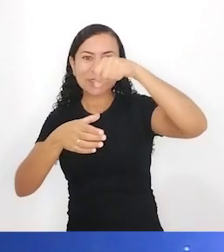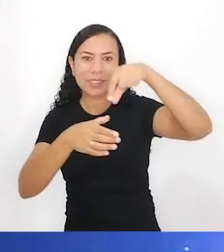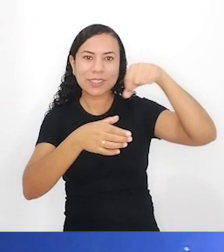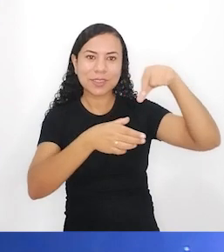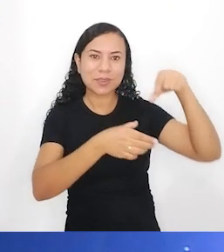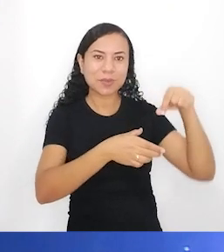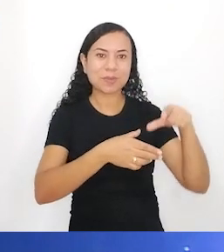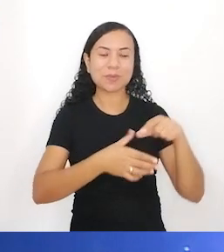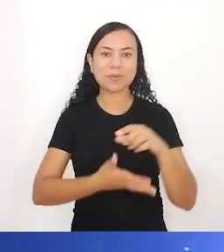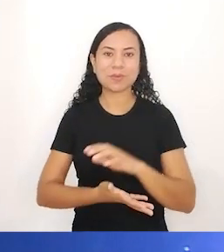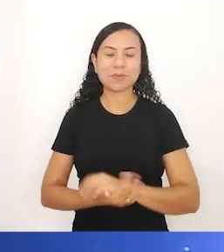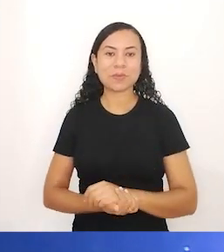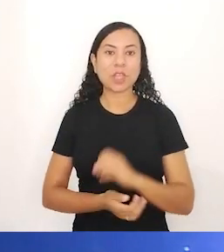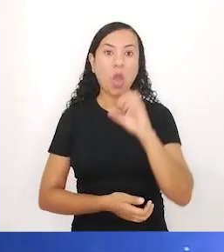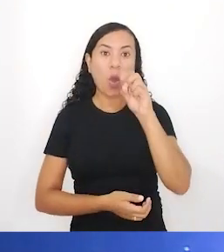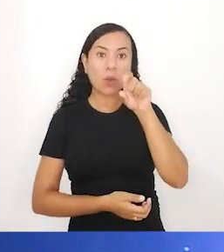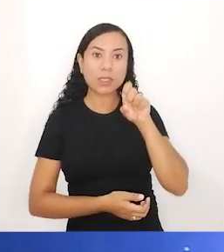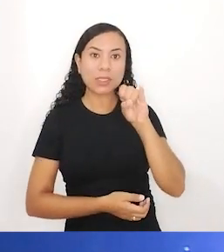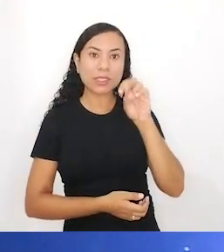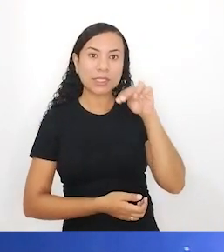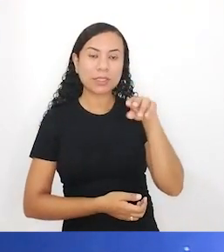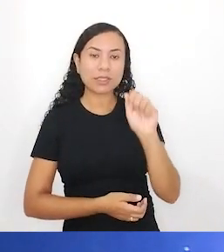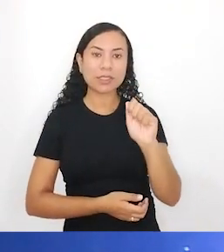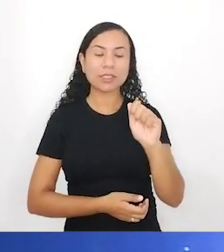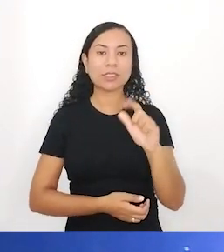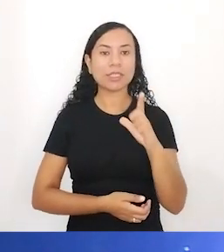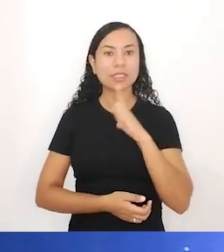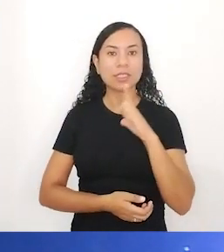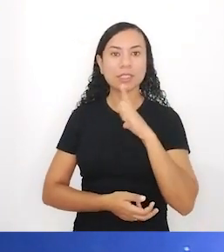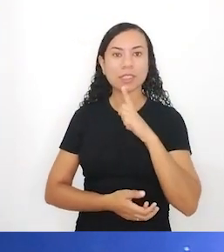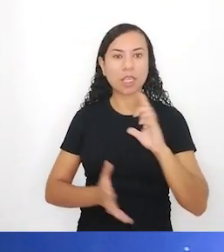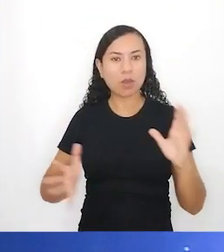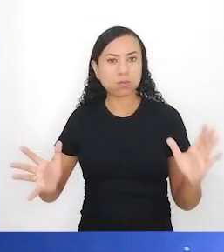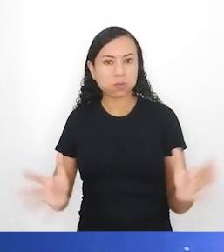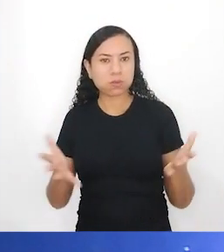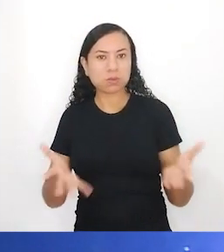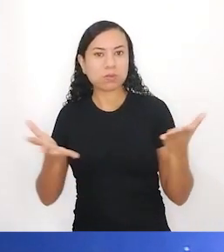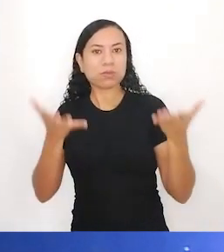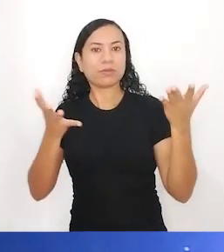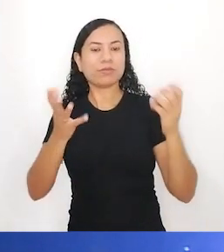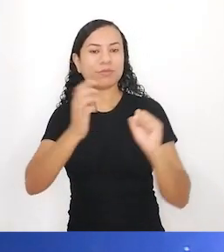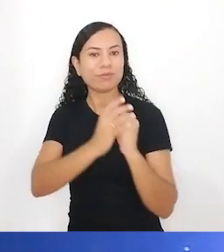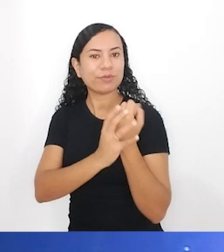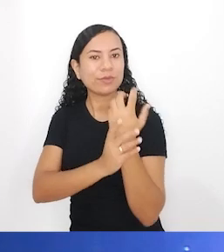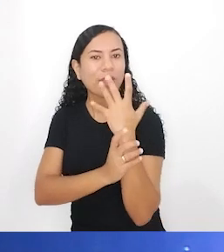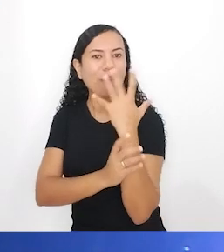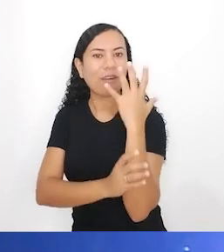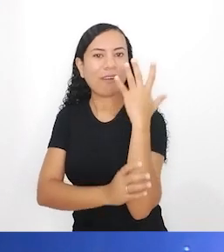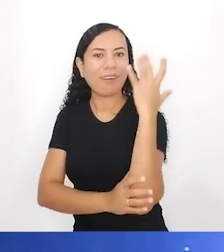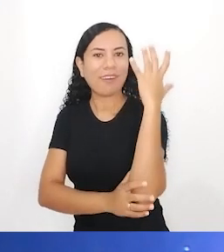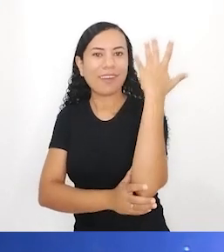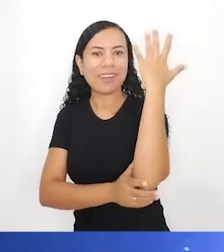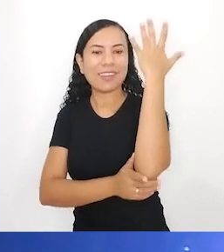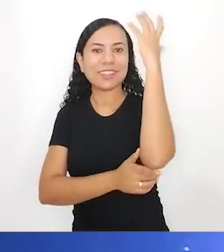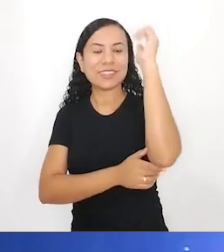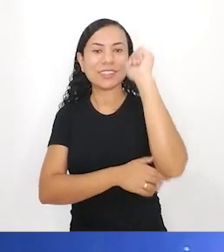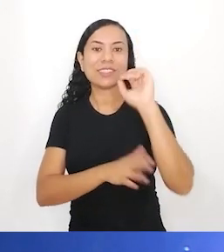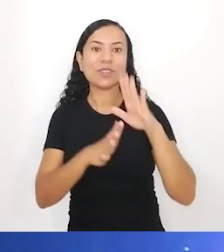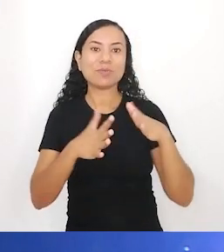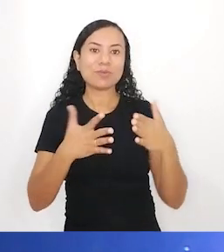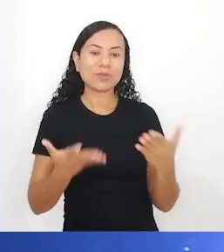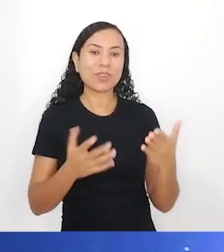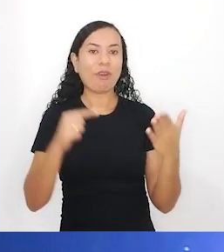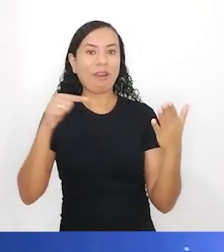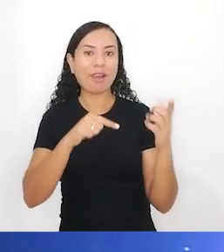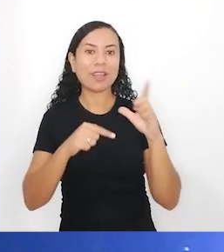desenvolvimento. A auxina, ela acaba tendo a estimulação do crescimento. Então, as plantas que são estimuladas com esse tipo de hormônio